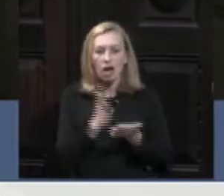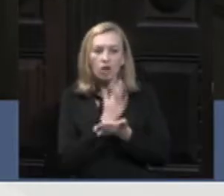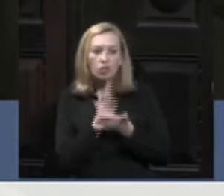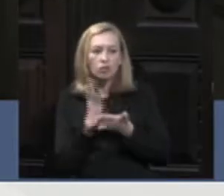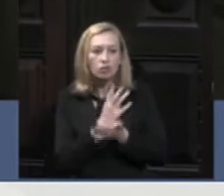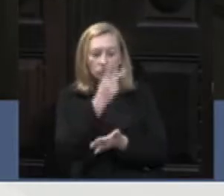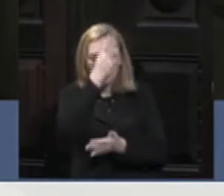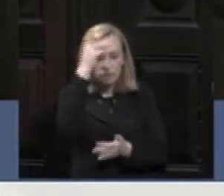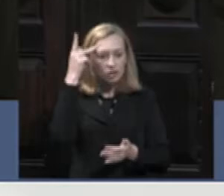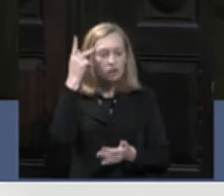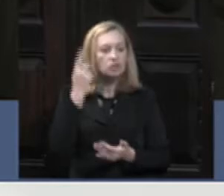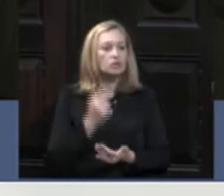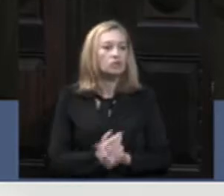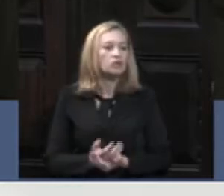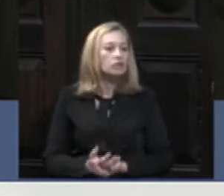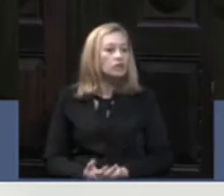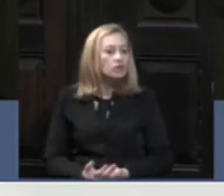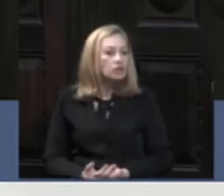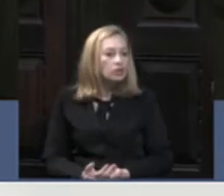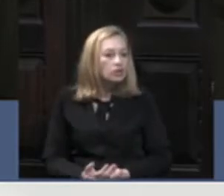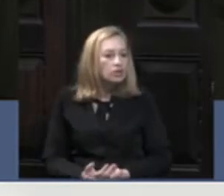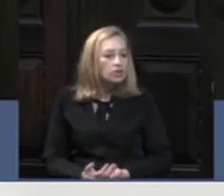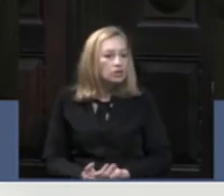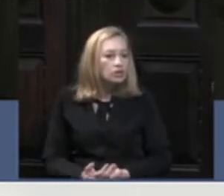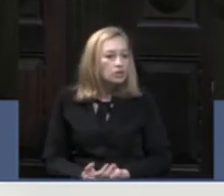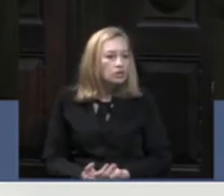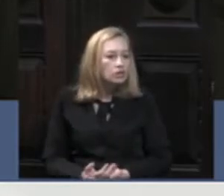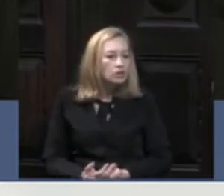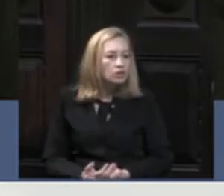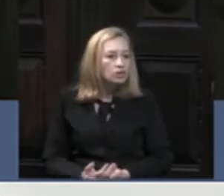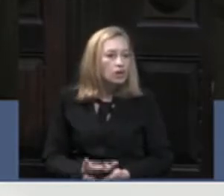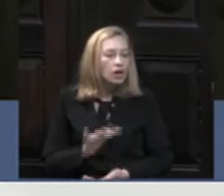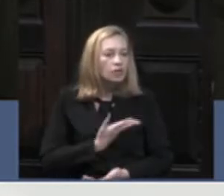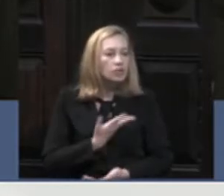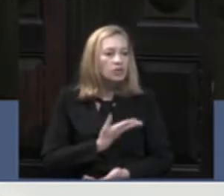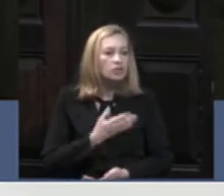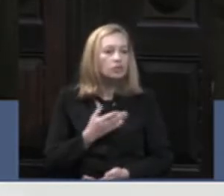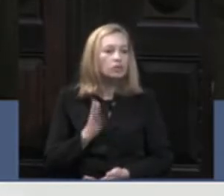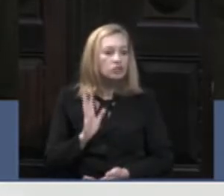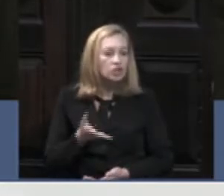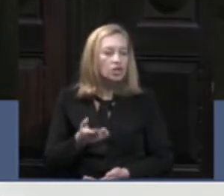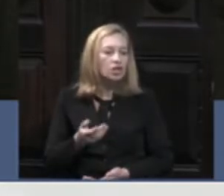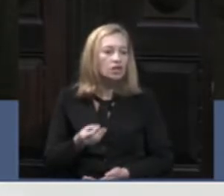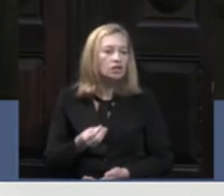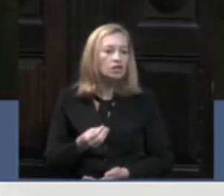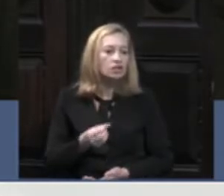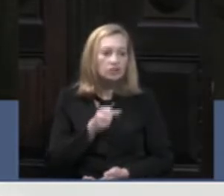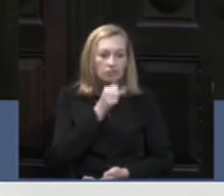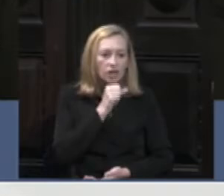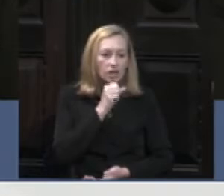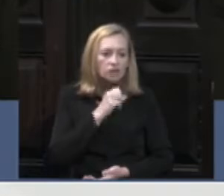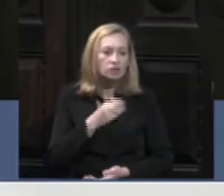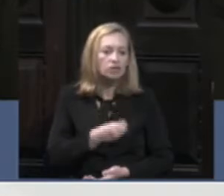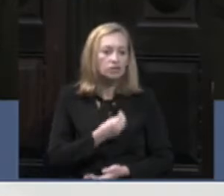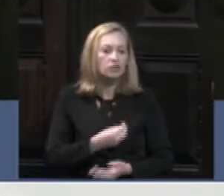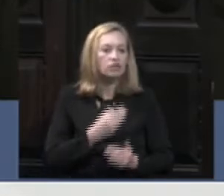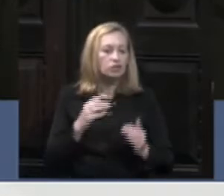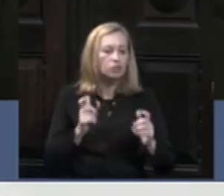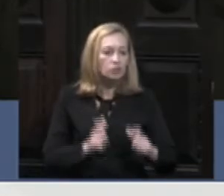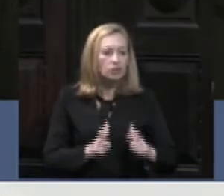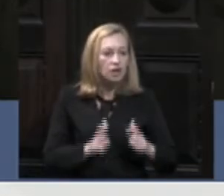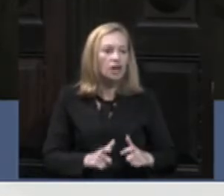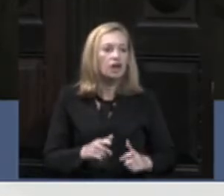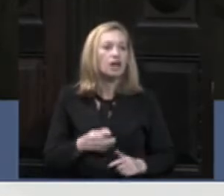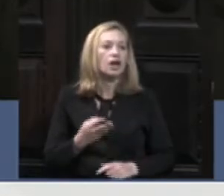O meu companheiro Miguel Ângelo, antigo batalhador da Light, hoje aposentado. Companheira Giovanni, companheiro